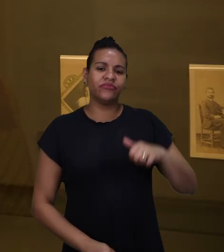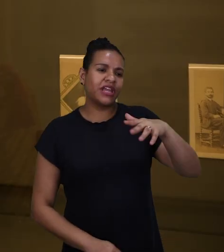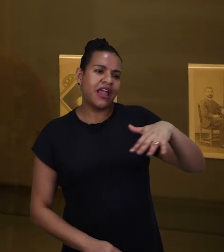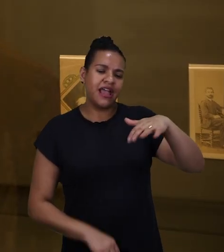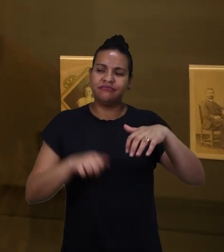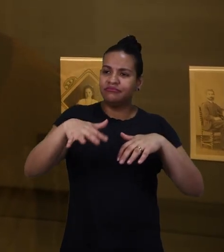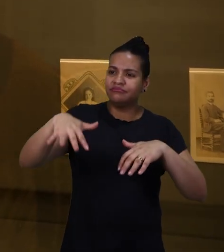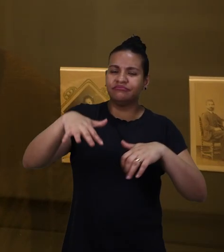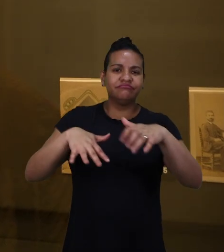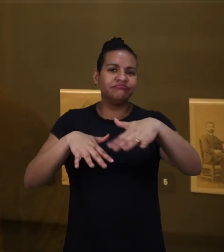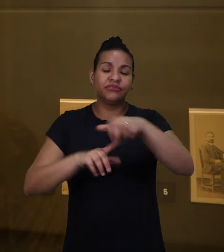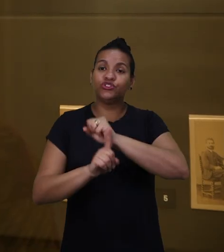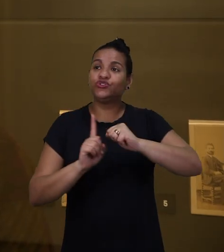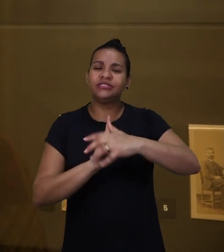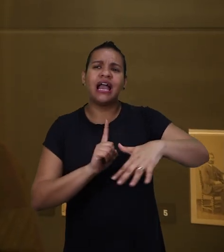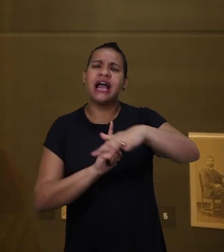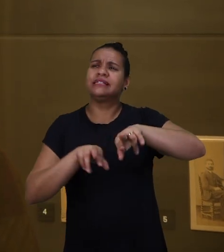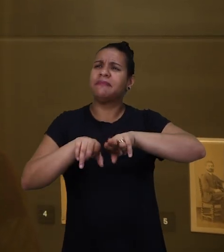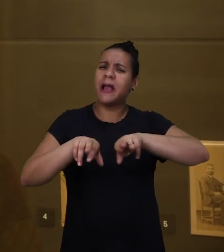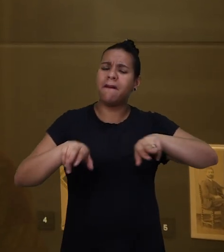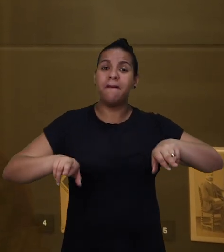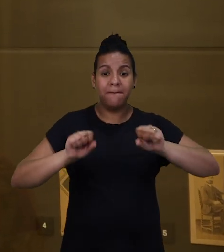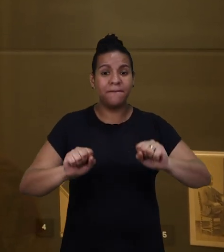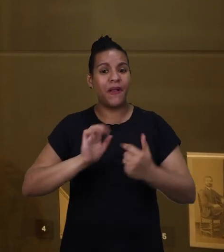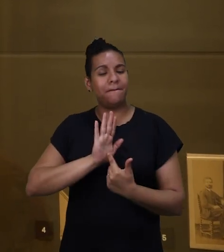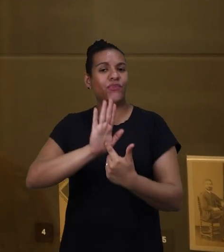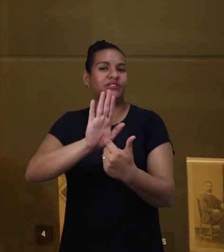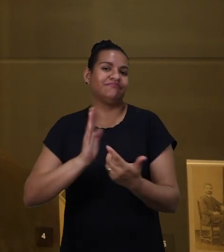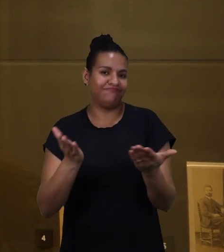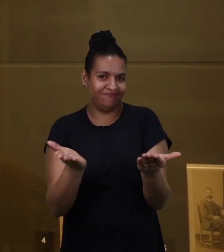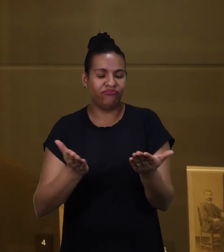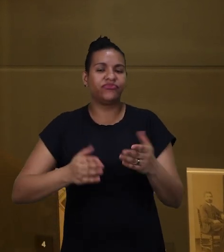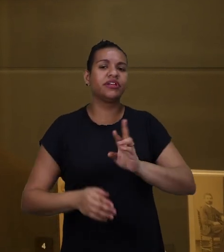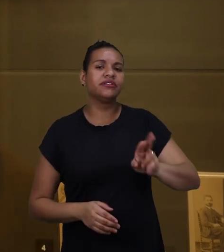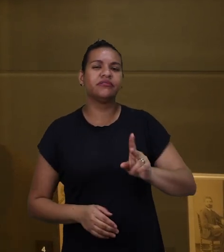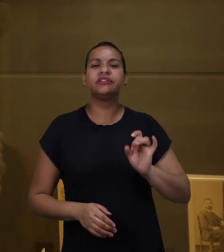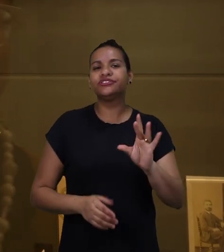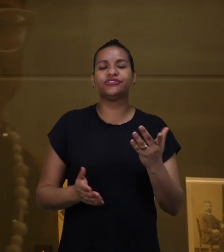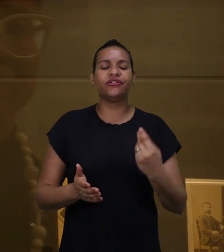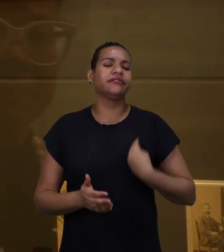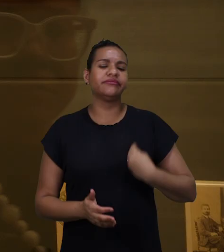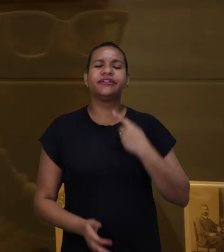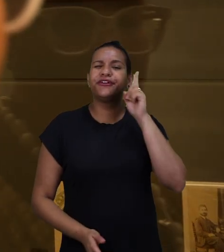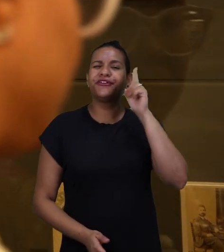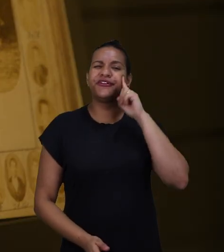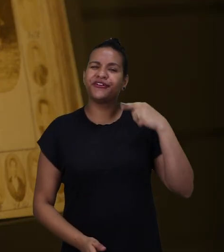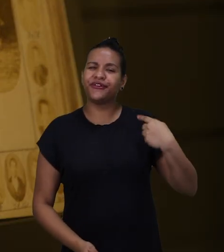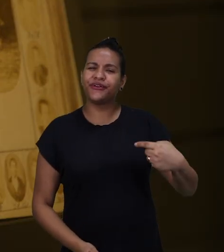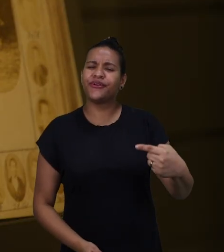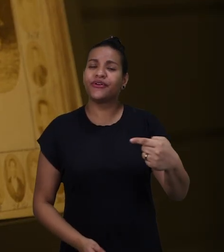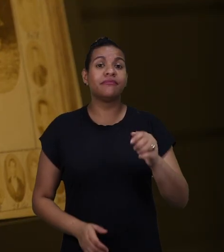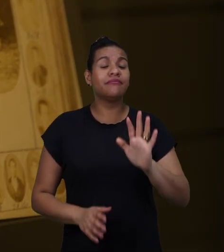São todos os setores sociais que passaram a poder entrar aqui na sua imagem, né? Não só nos objetos que organizam a sua vida